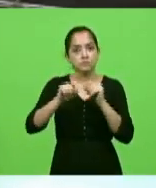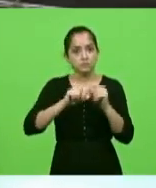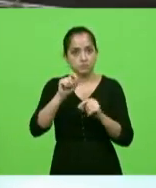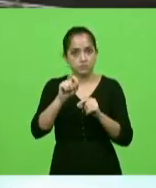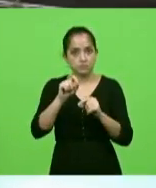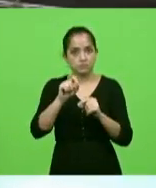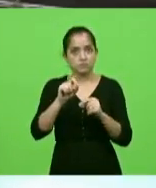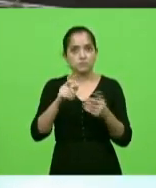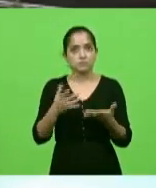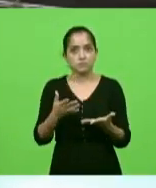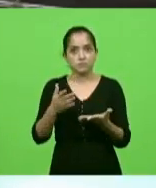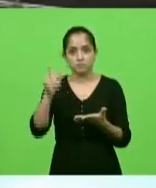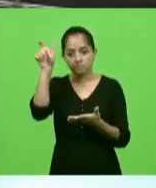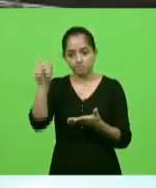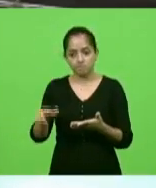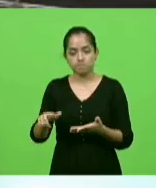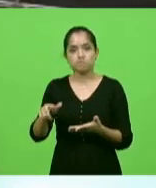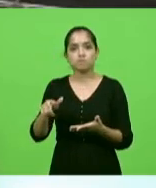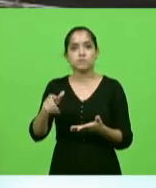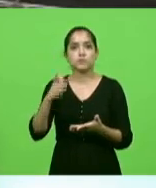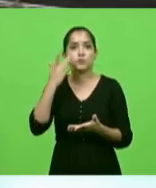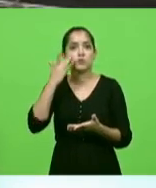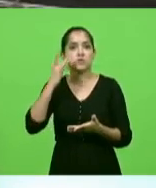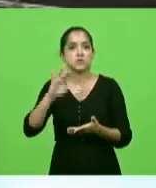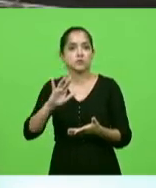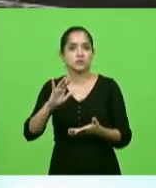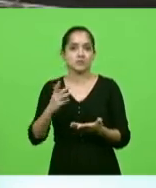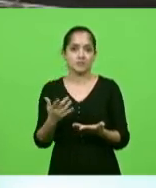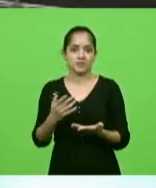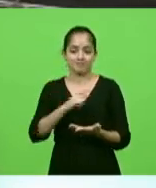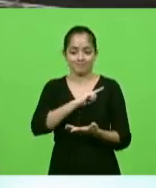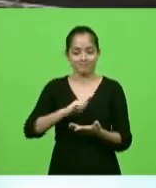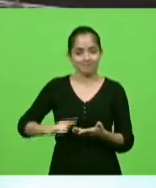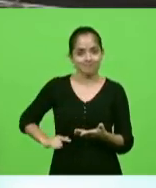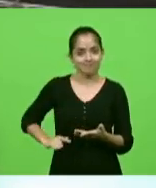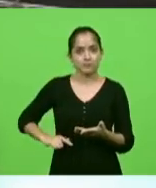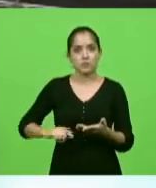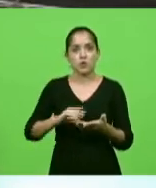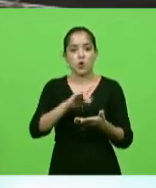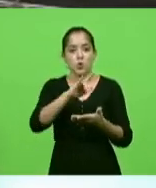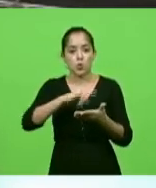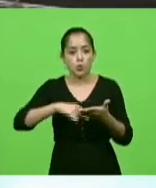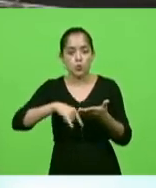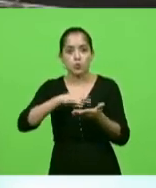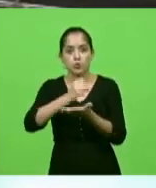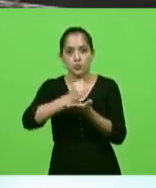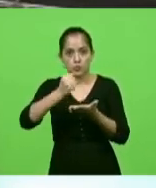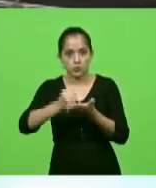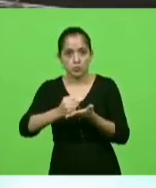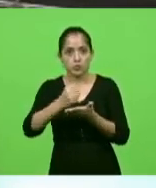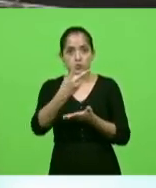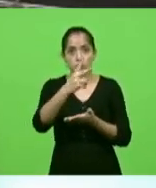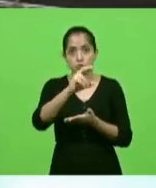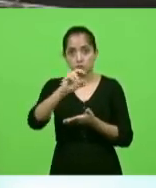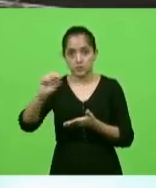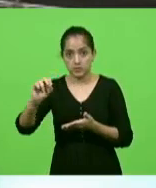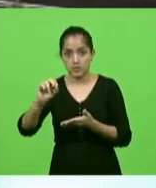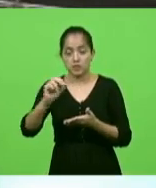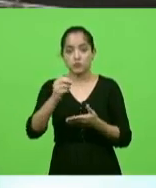e o desconhecimento do governador quanto aos termos para contratação de 200